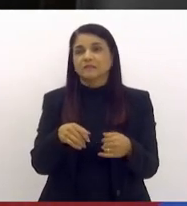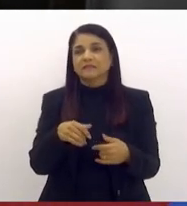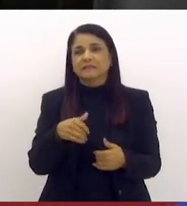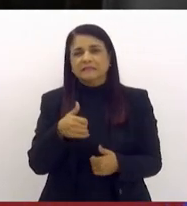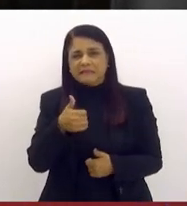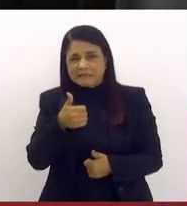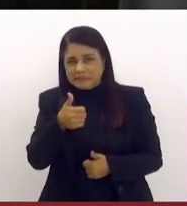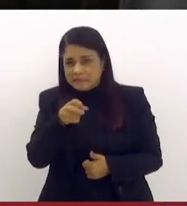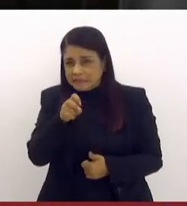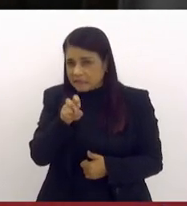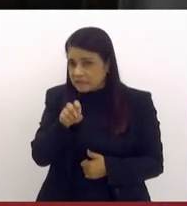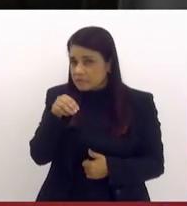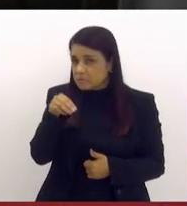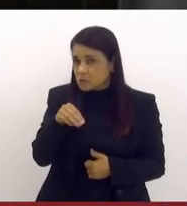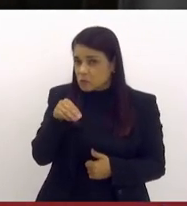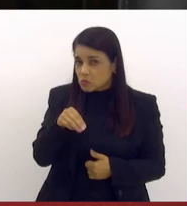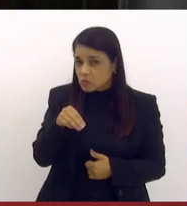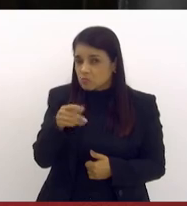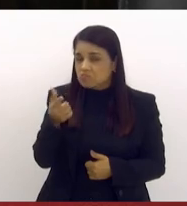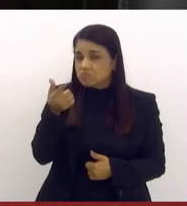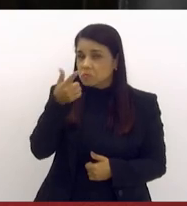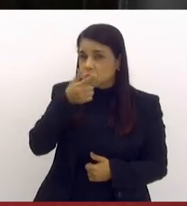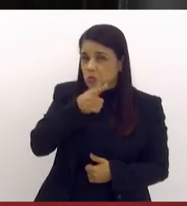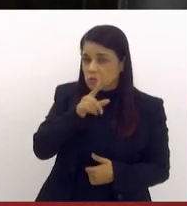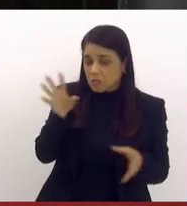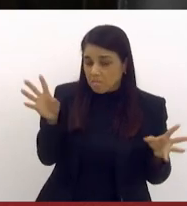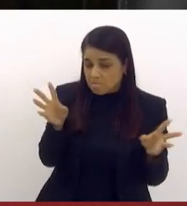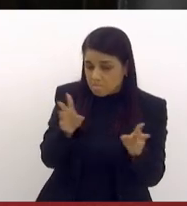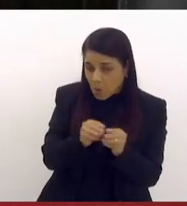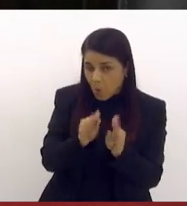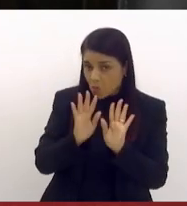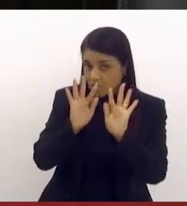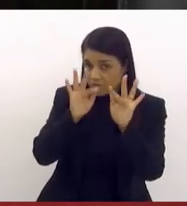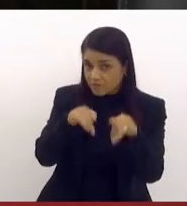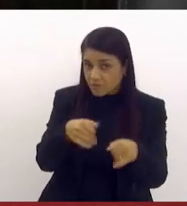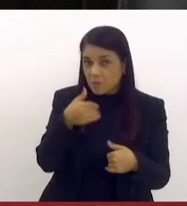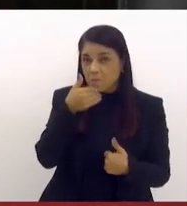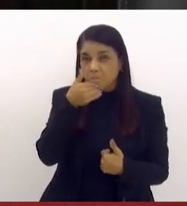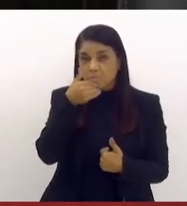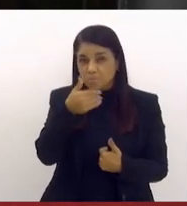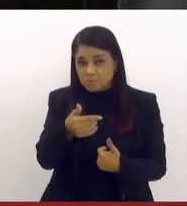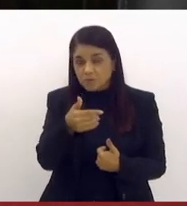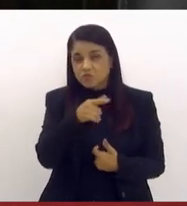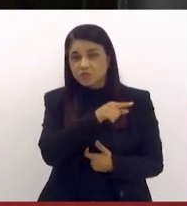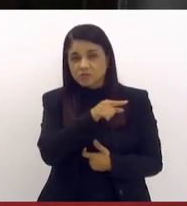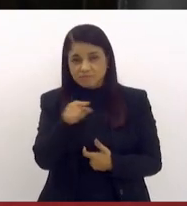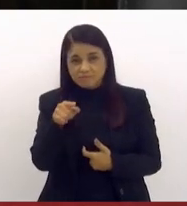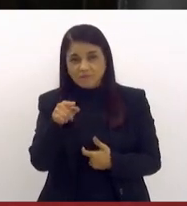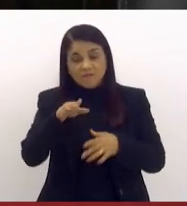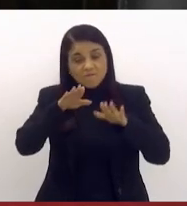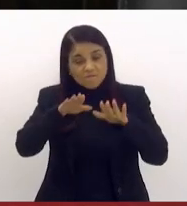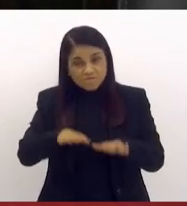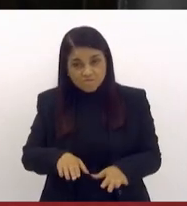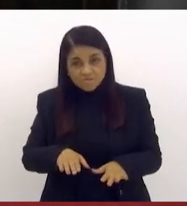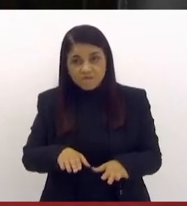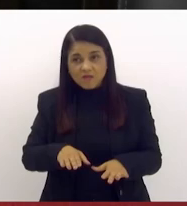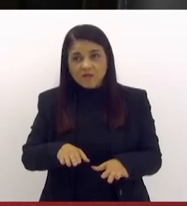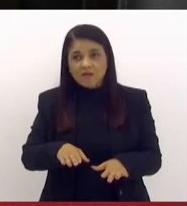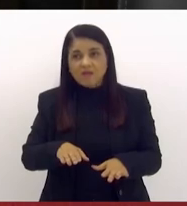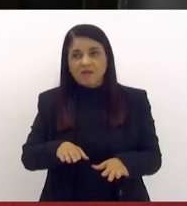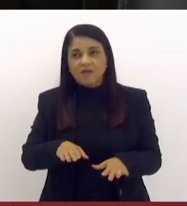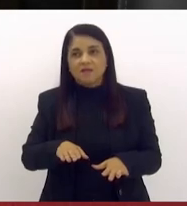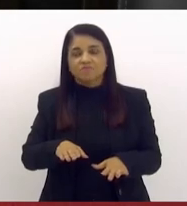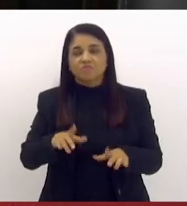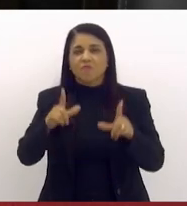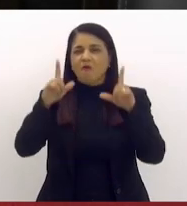mais 15 minutos no máximo a gente consiga terminar então eu pediria aqueles que puderem ficarem até o final pra gente fazer uma